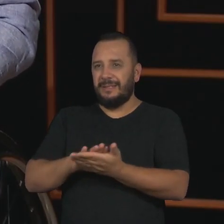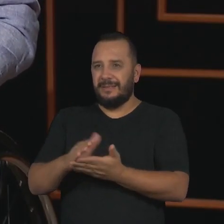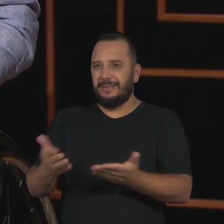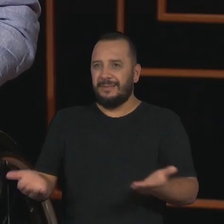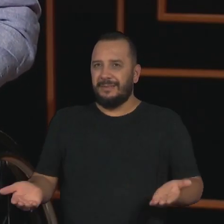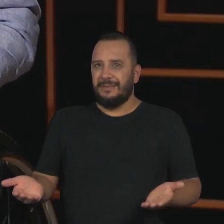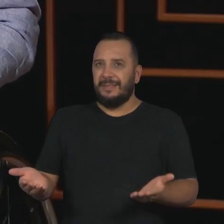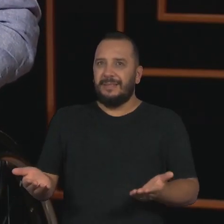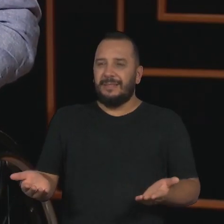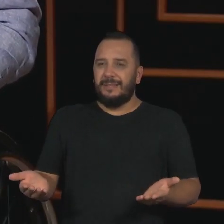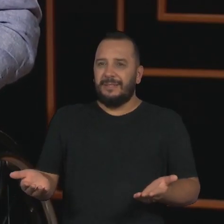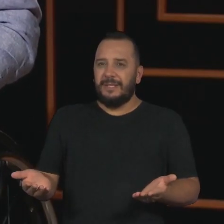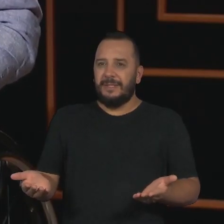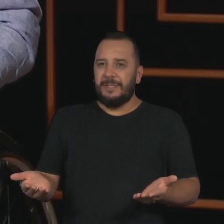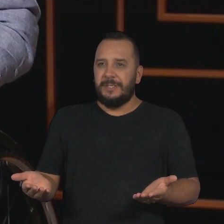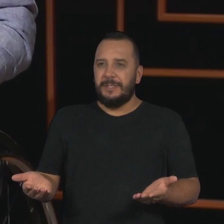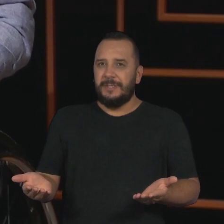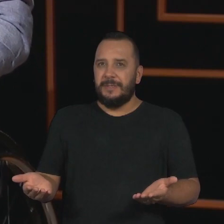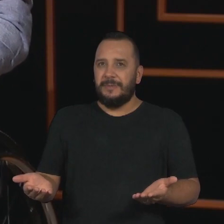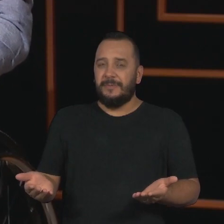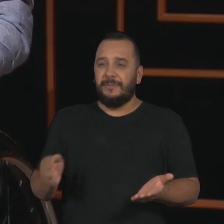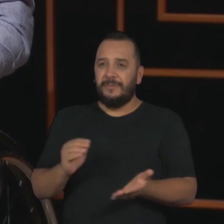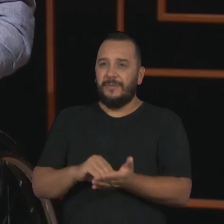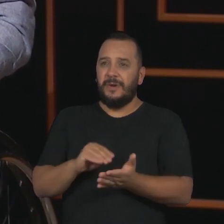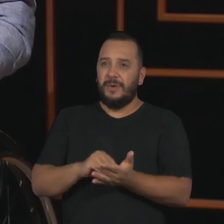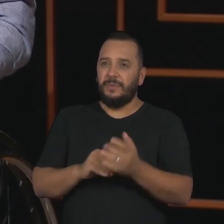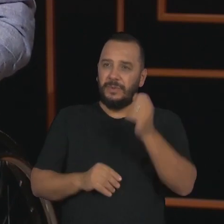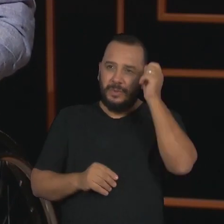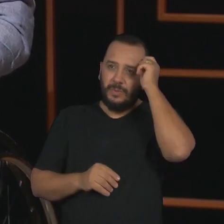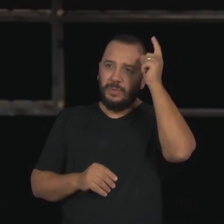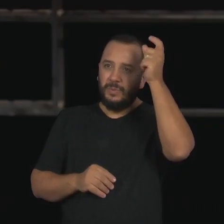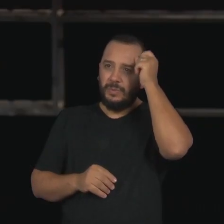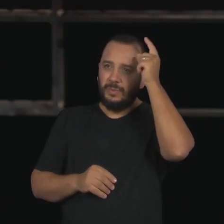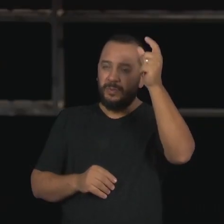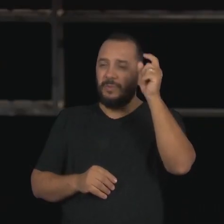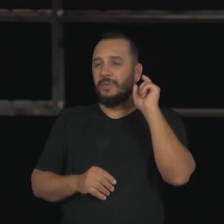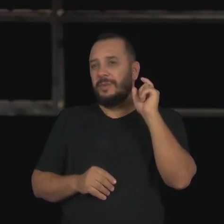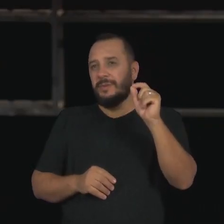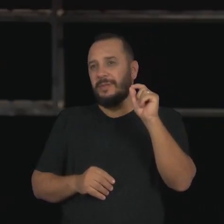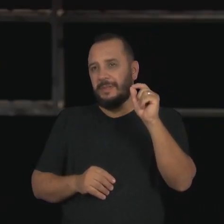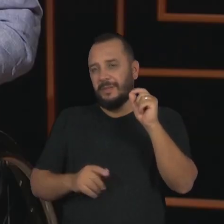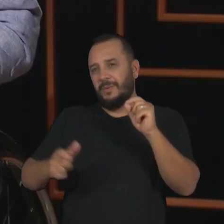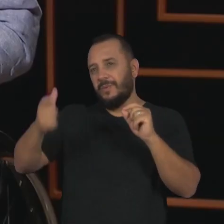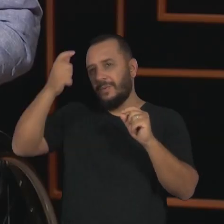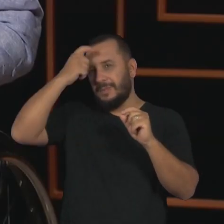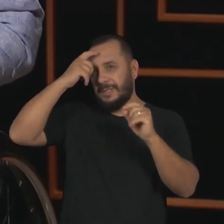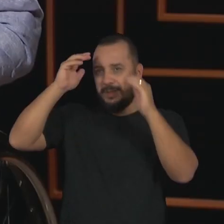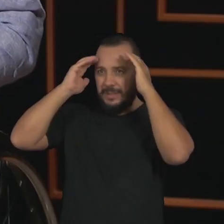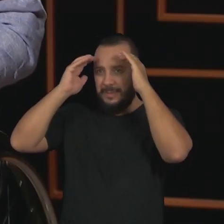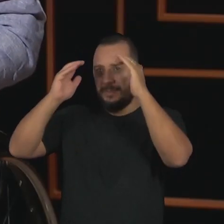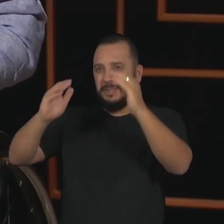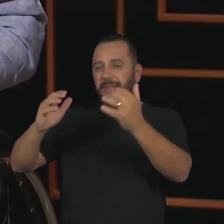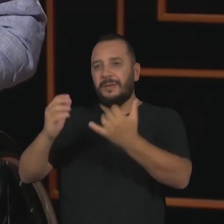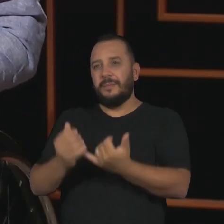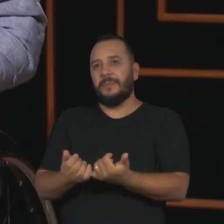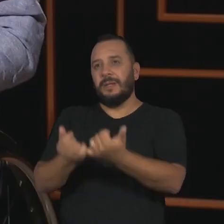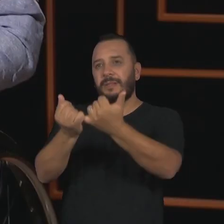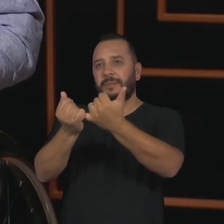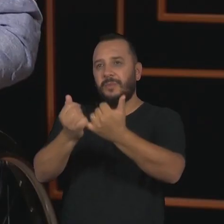temos uma cultura pública de respeito ao patrimônio